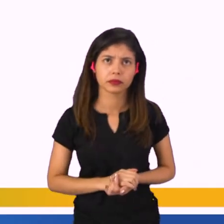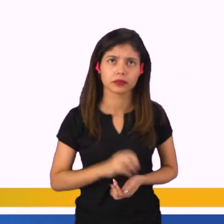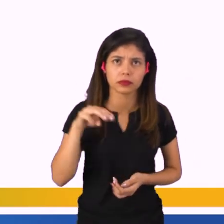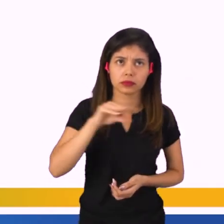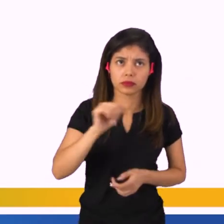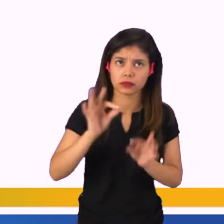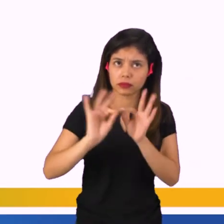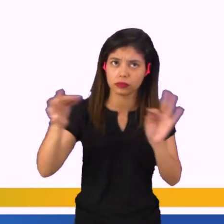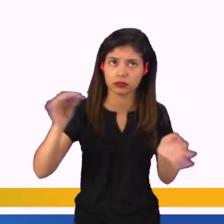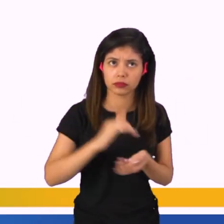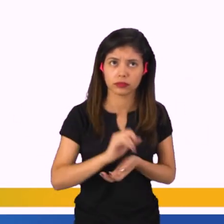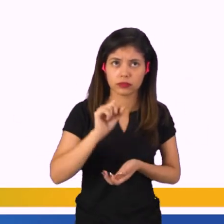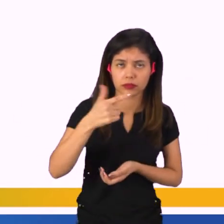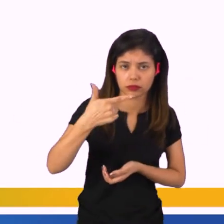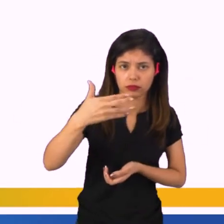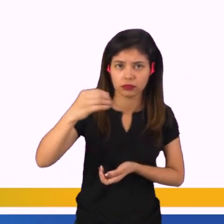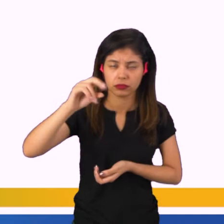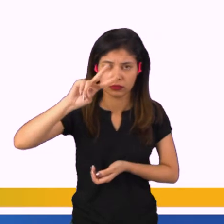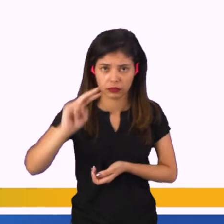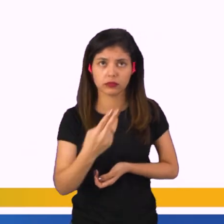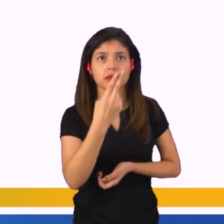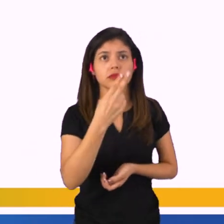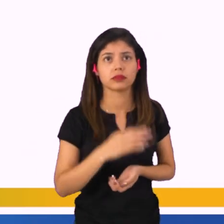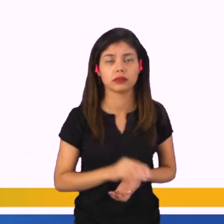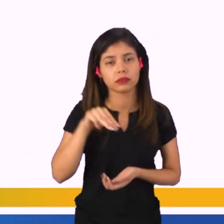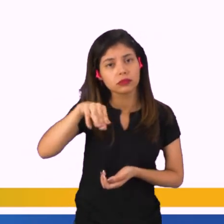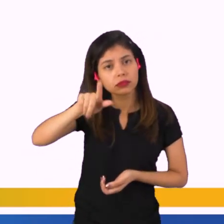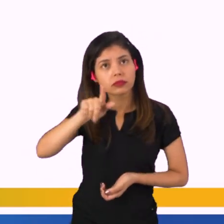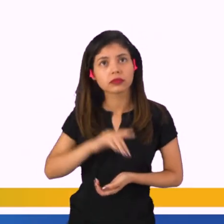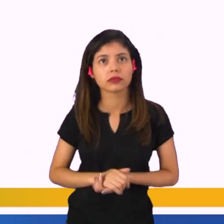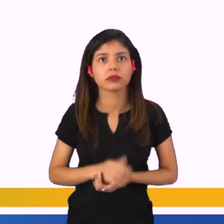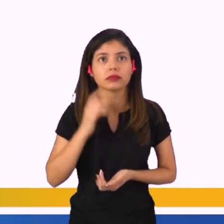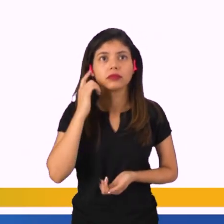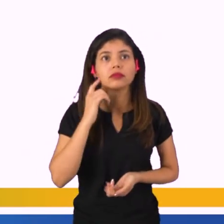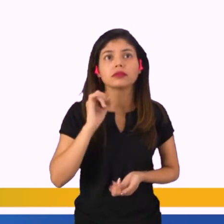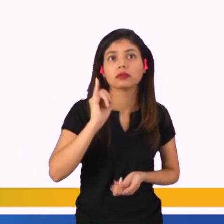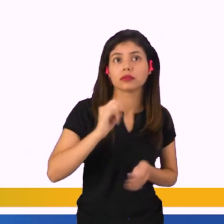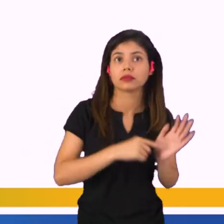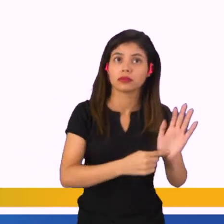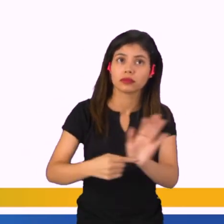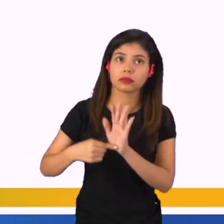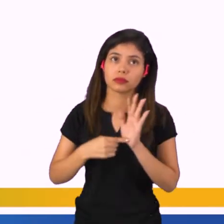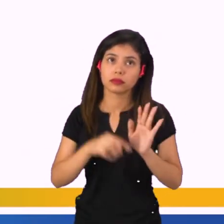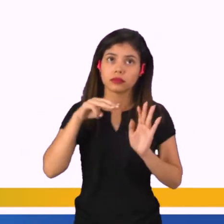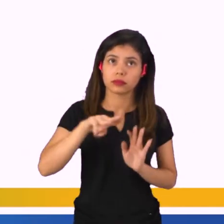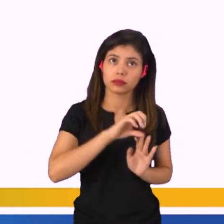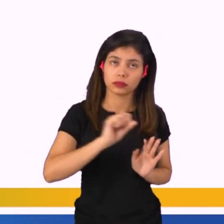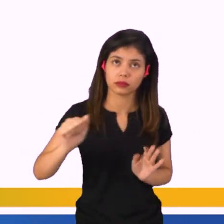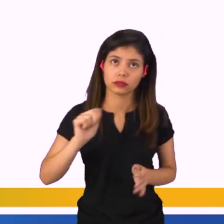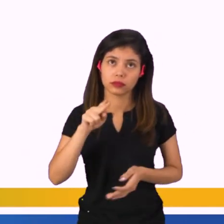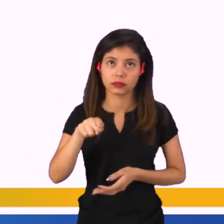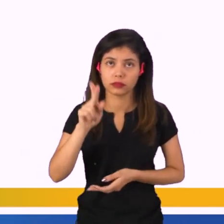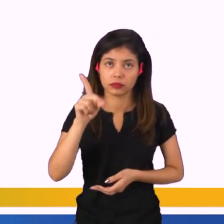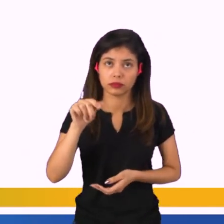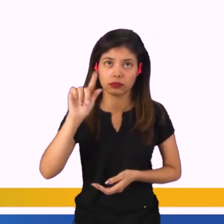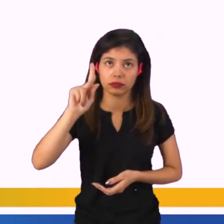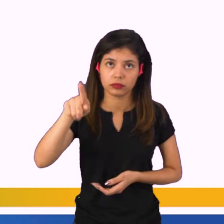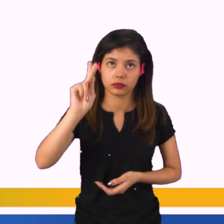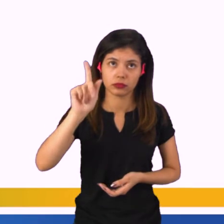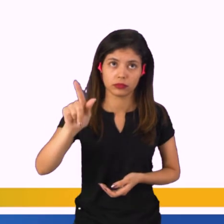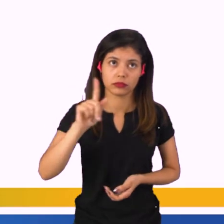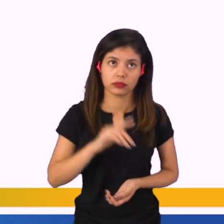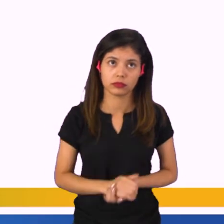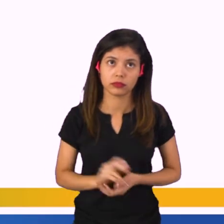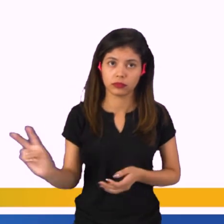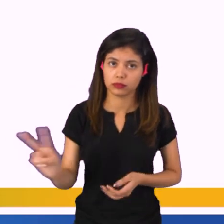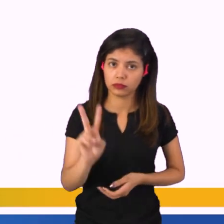suponha que a massa desse comprimido seja de 2000 miligramas, certo? Se fôssemos representar essa massa na